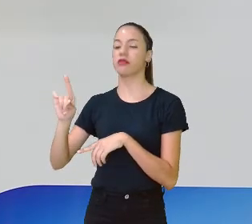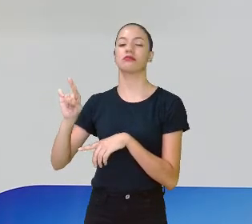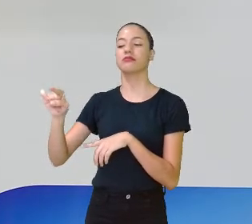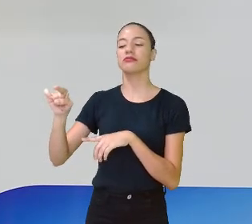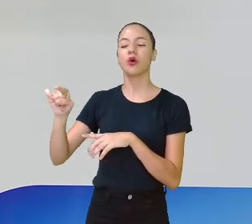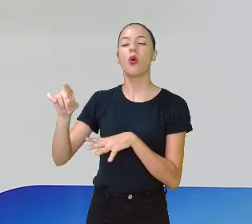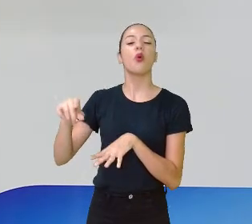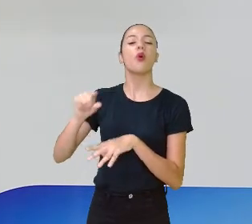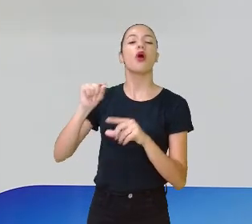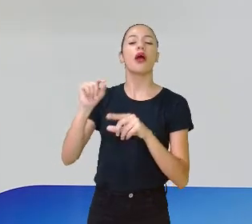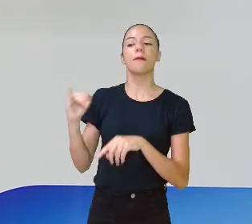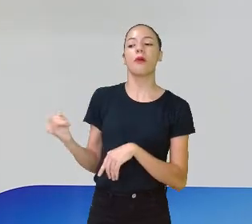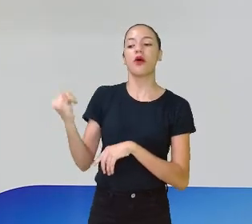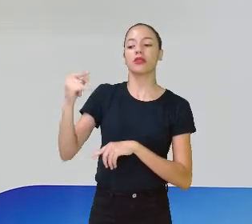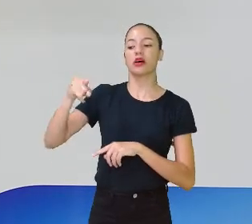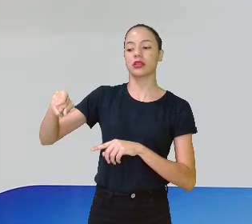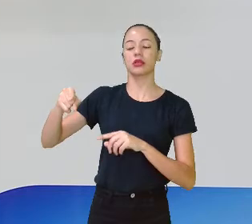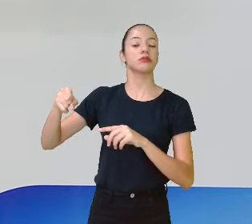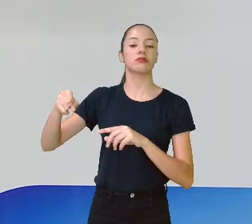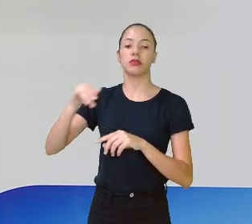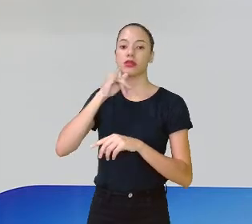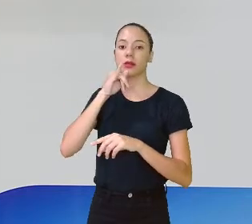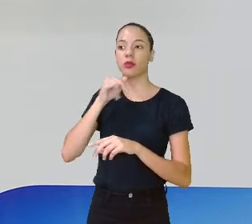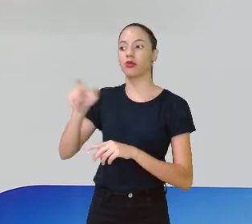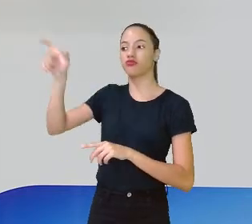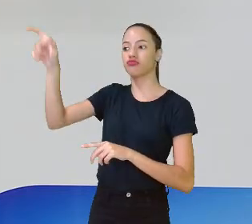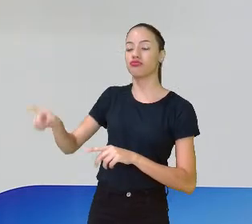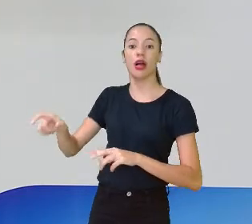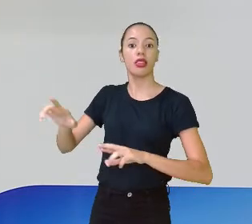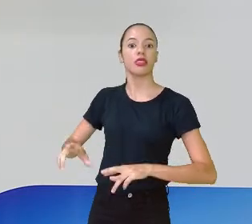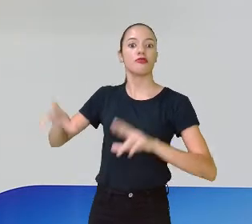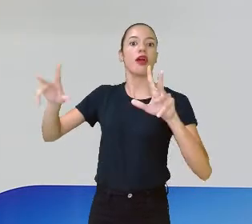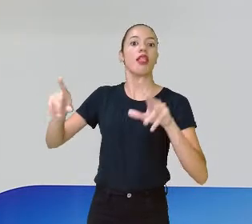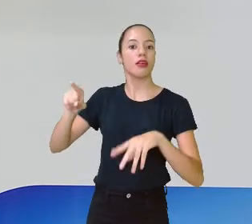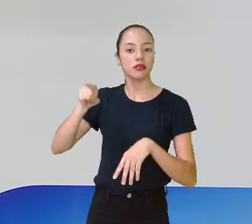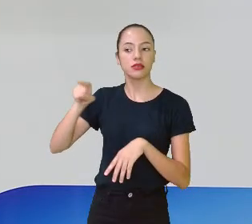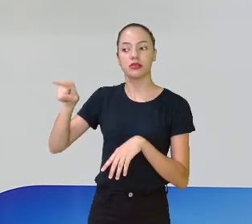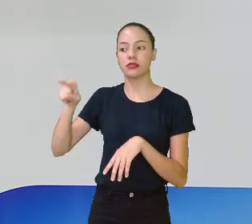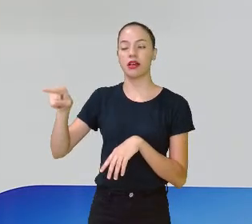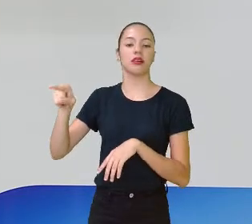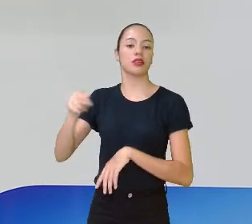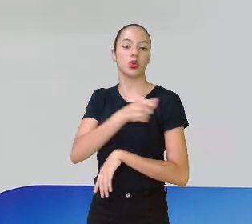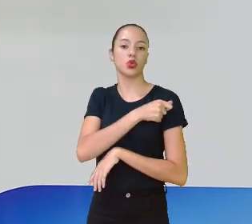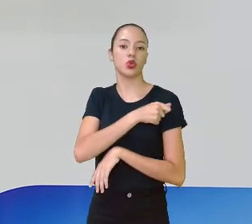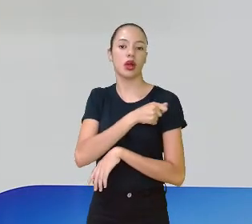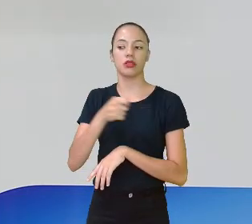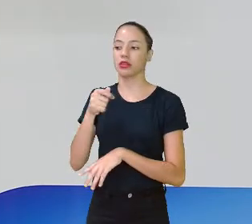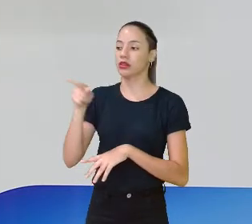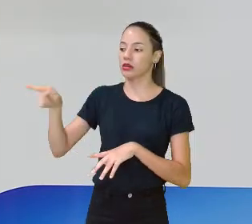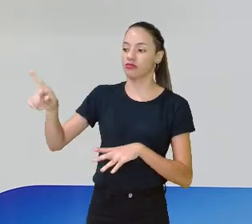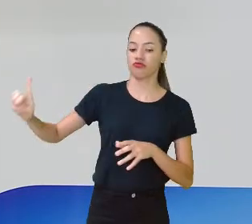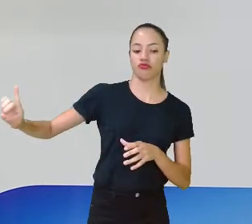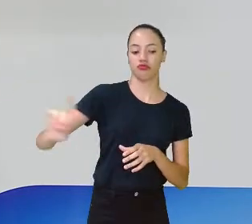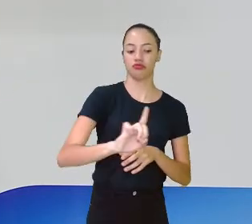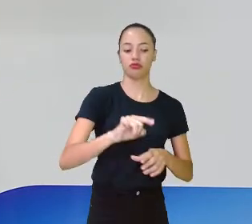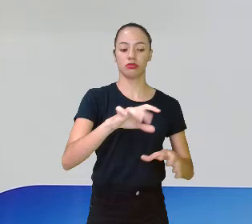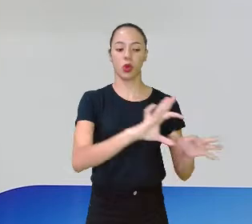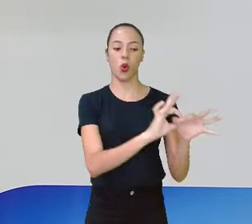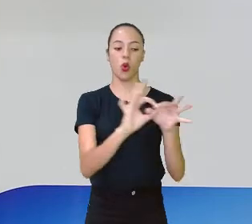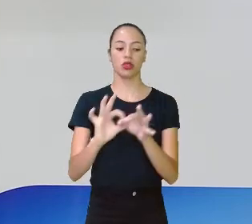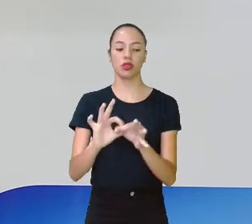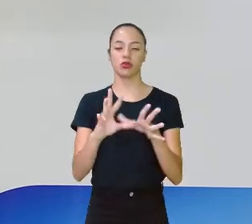para fazer a diferença nesse estudante que ele chega, nesse estudante que faz parte desse contexto. Então, o que é que